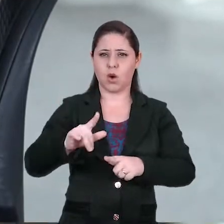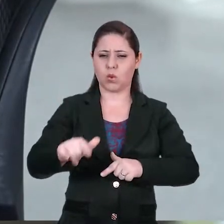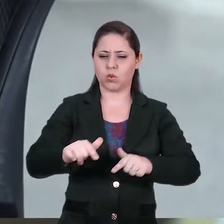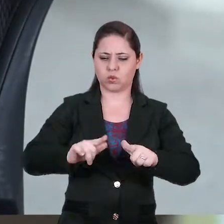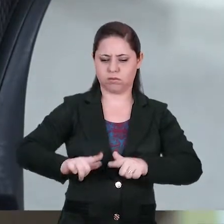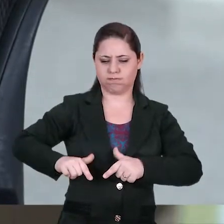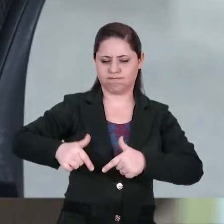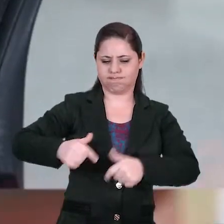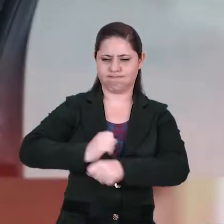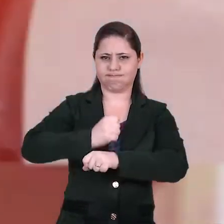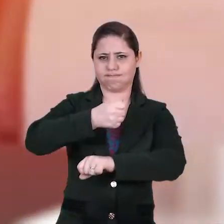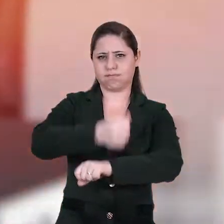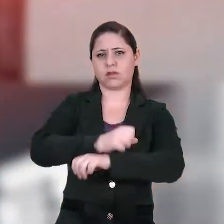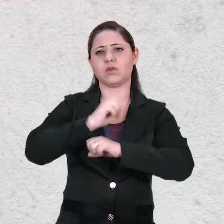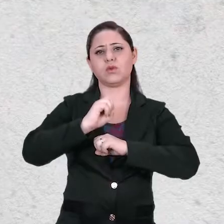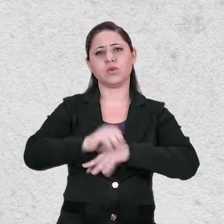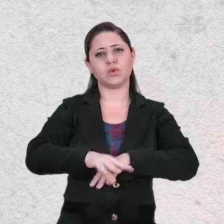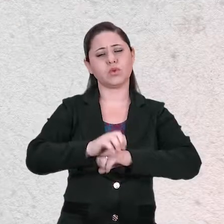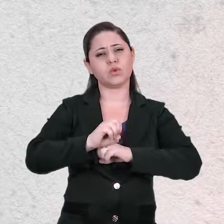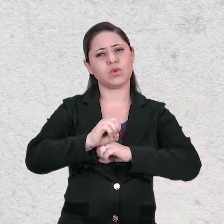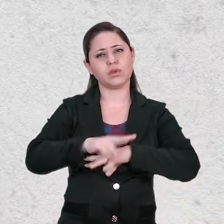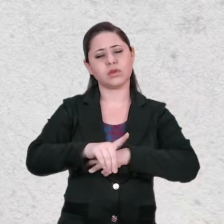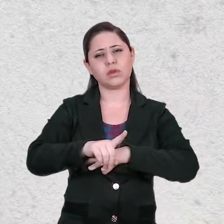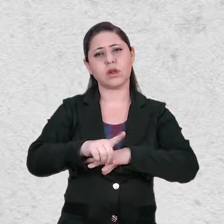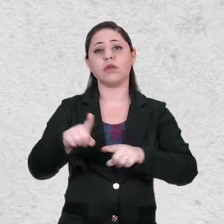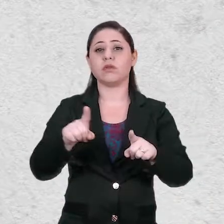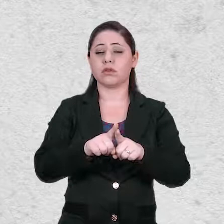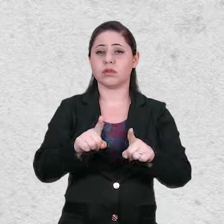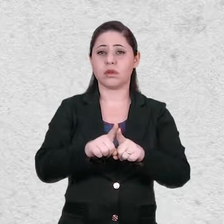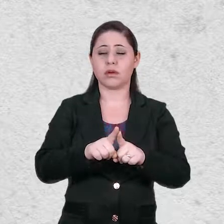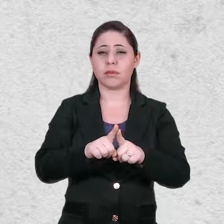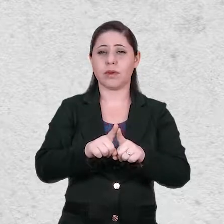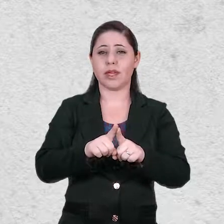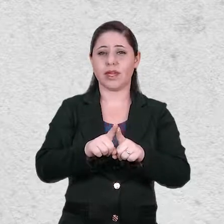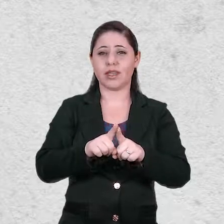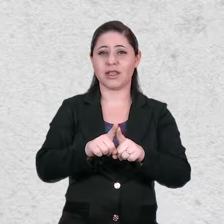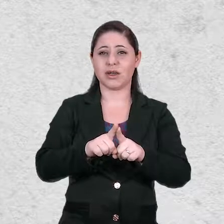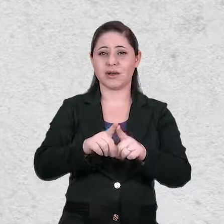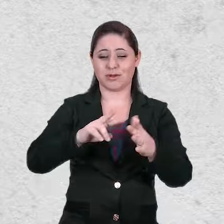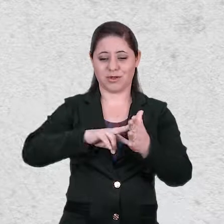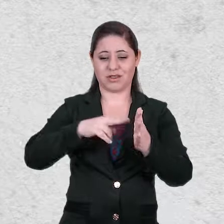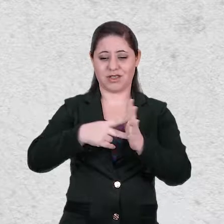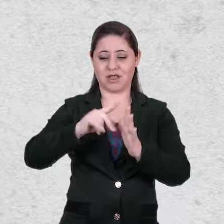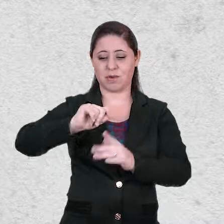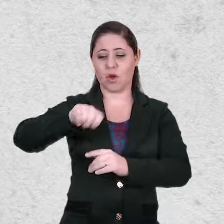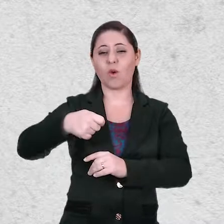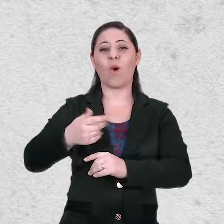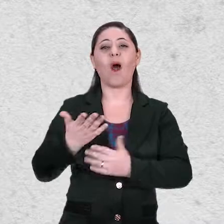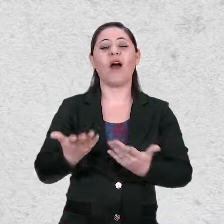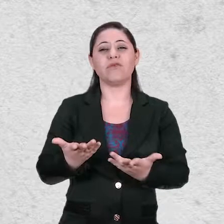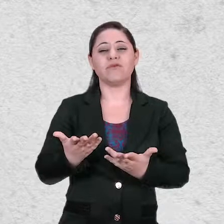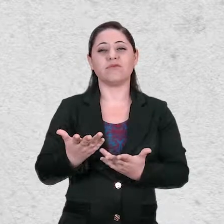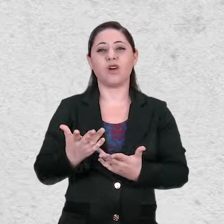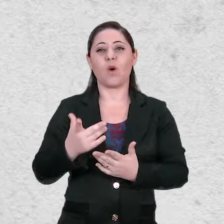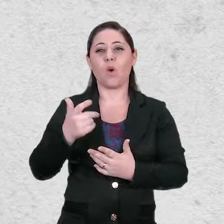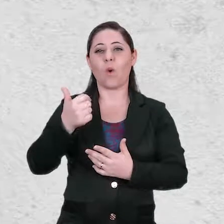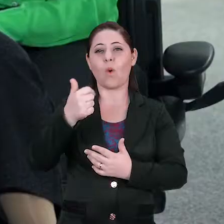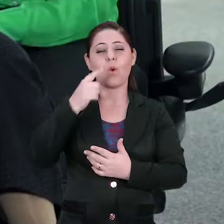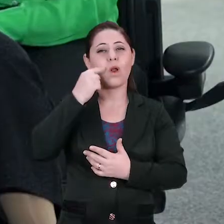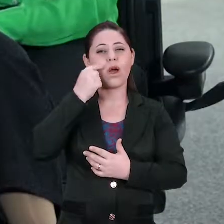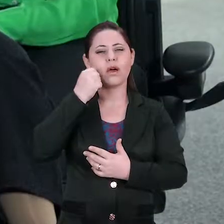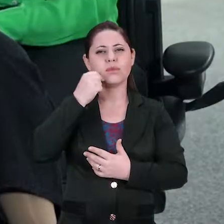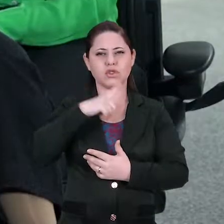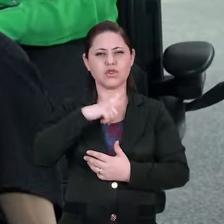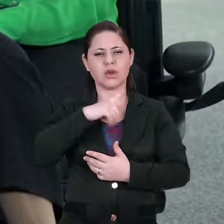luta sempre foi pela educação. Inclusive meu símbolo era um lápis. É um lápis, é verdade. E também tinha uma